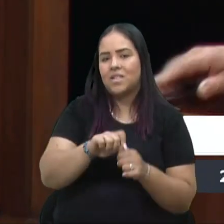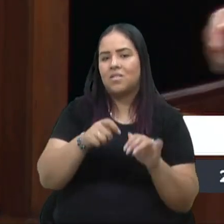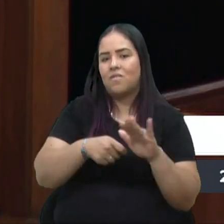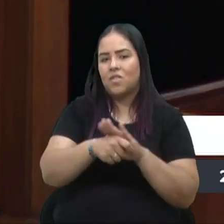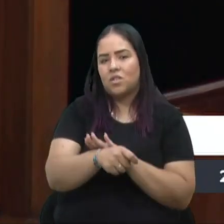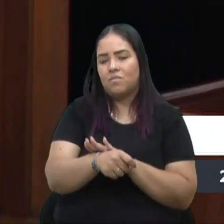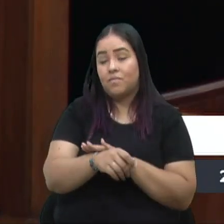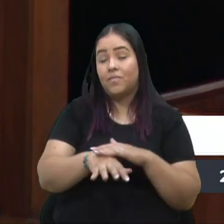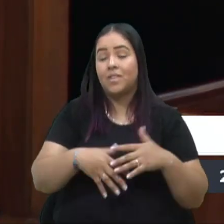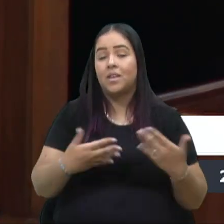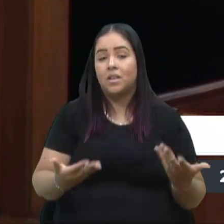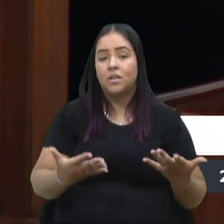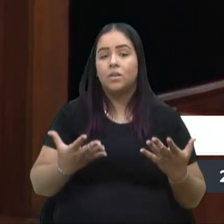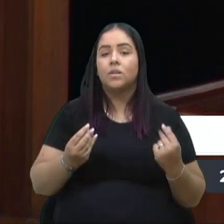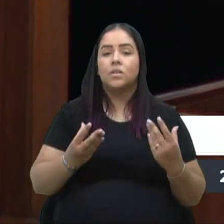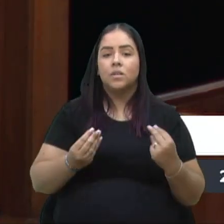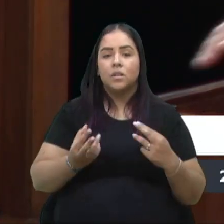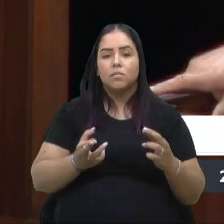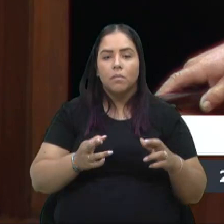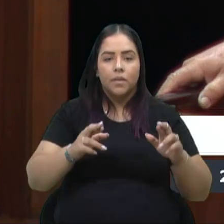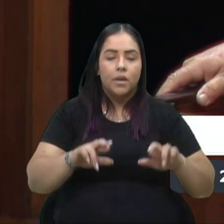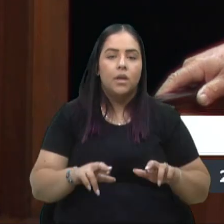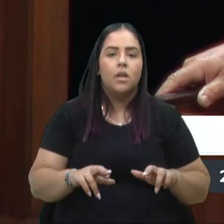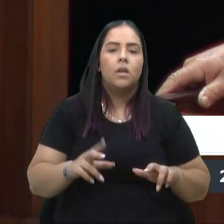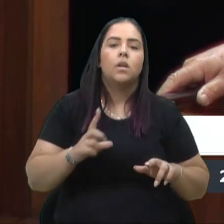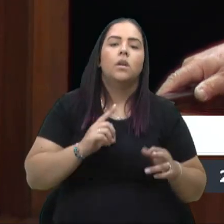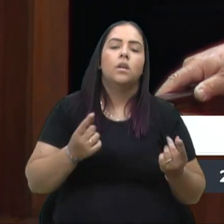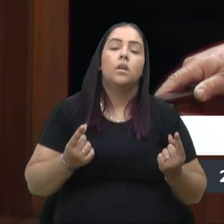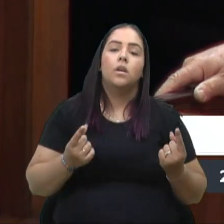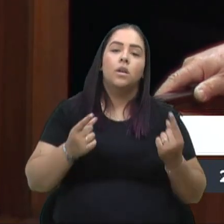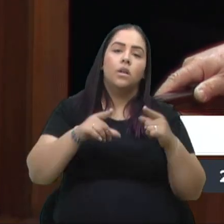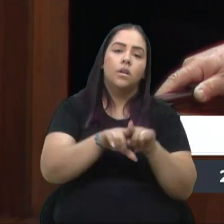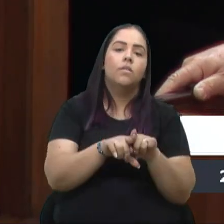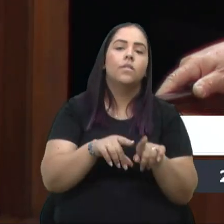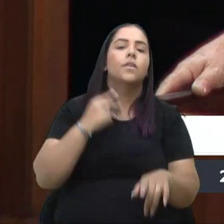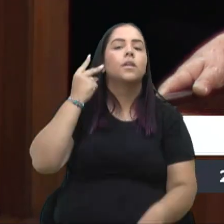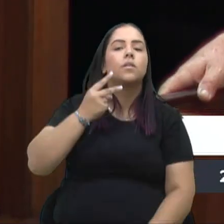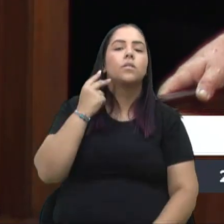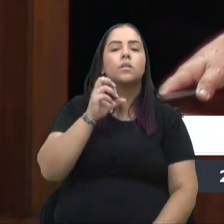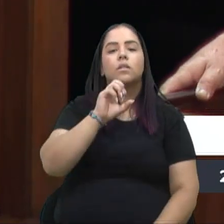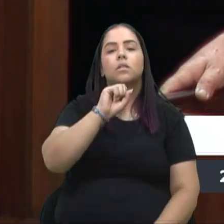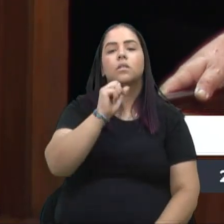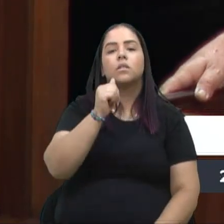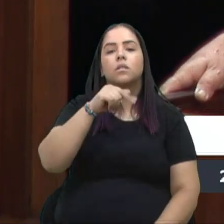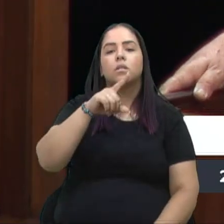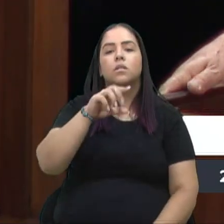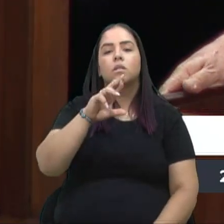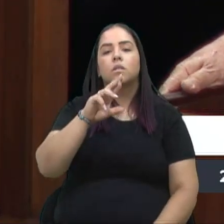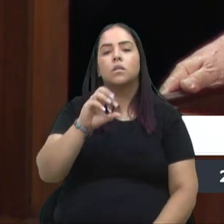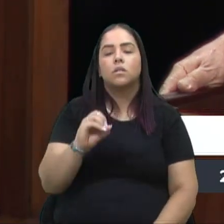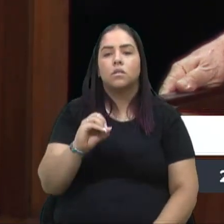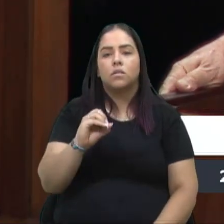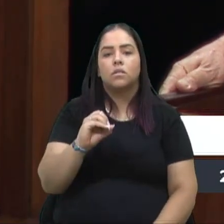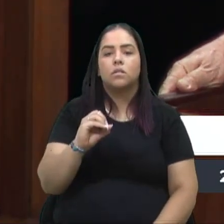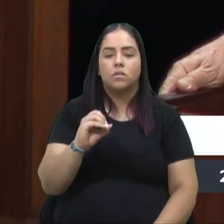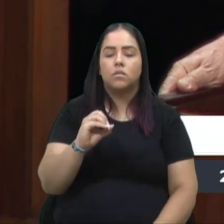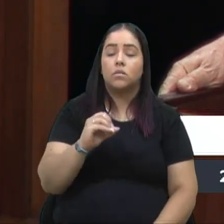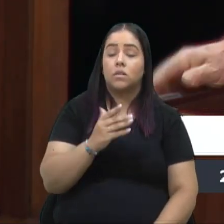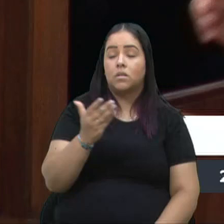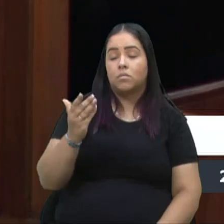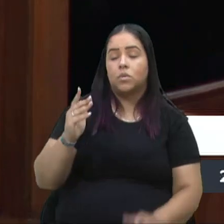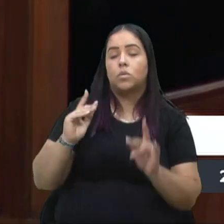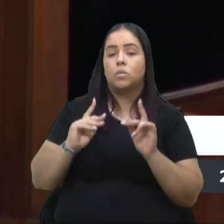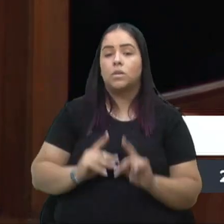e muitas regiões teve essa parceria Vereador Sandro de Samae faz a obra os moradores